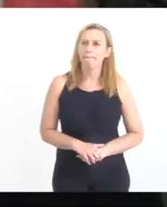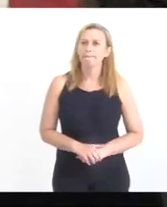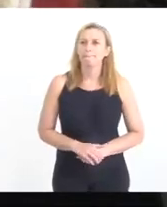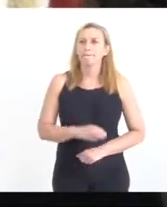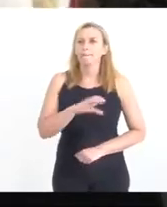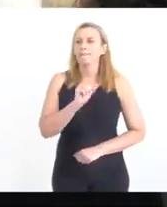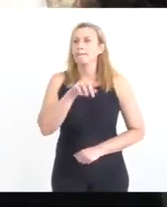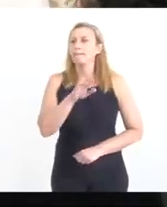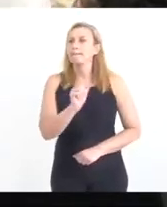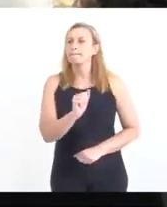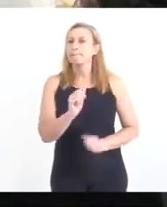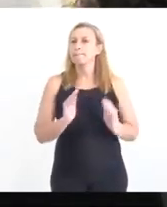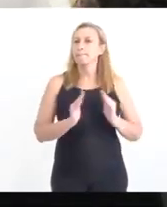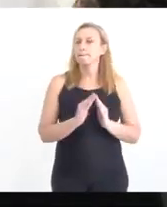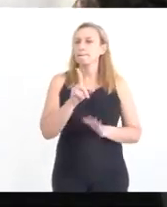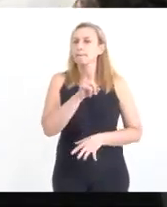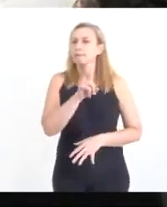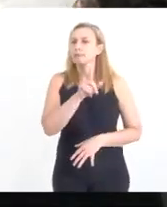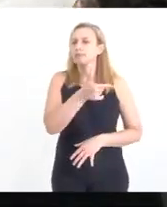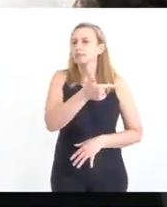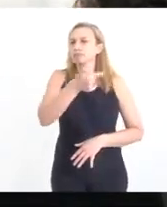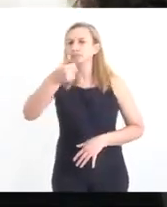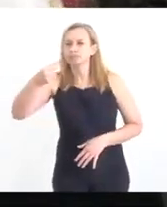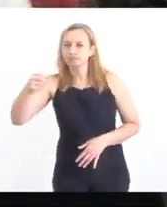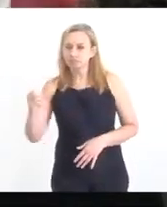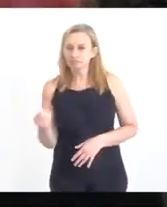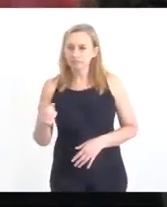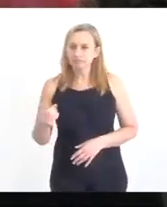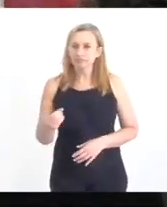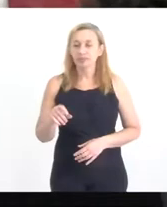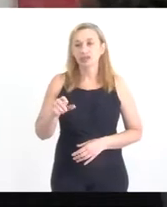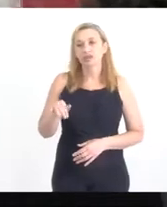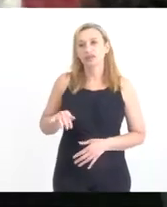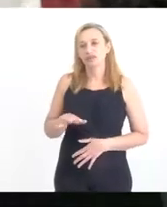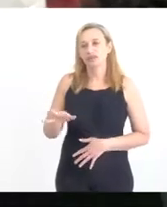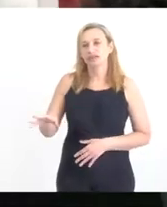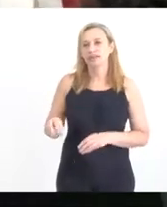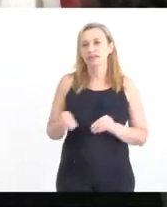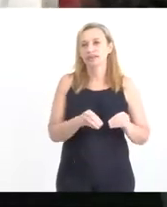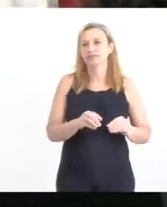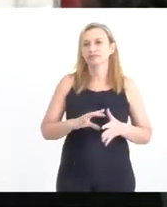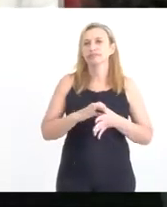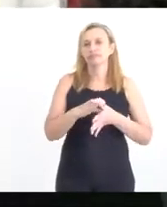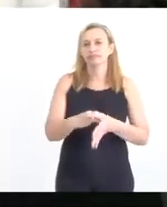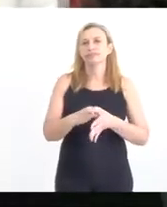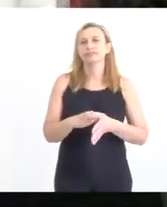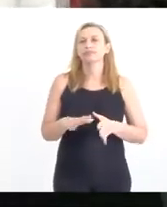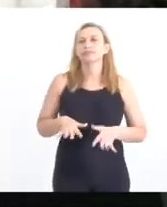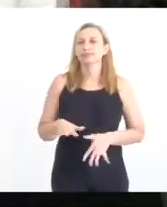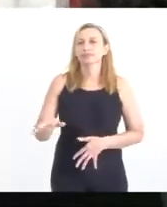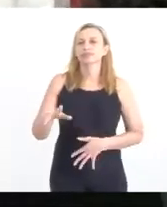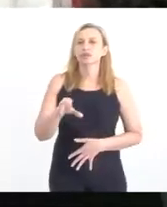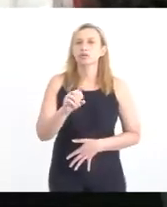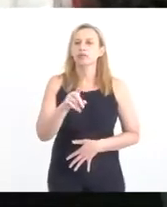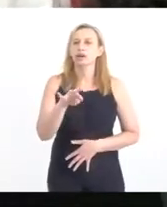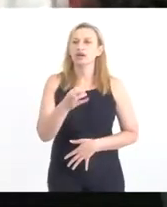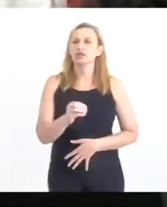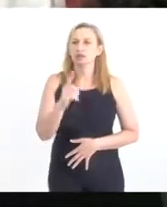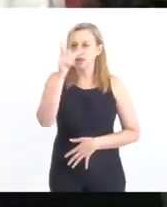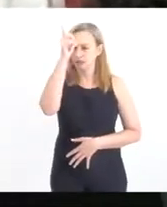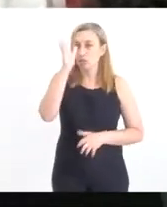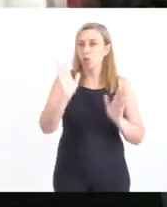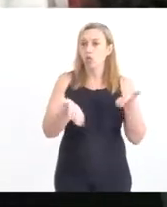camyla moradia em 2010 com a remoção da favelinha tornou-se uma liderança na favela do Complexo do Alemão